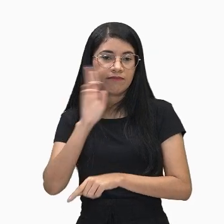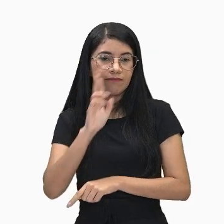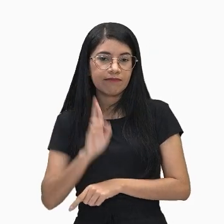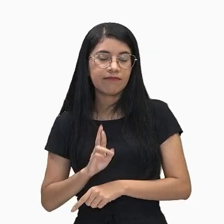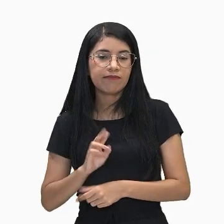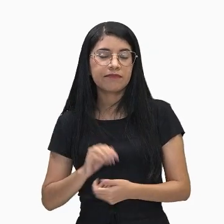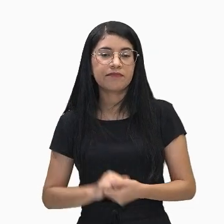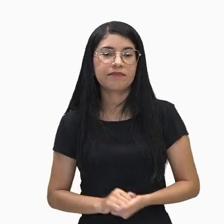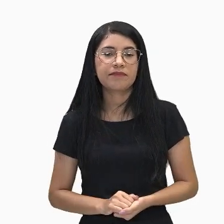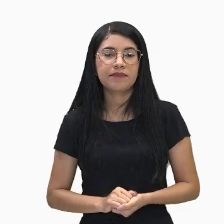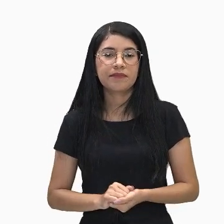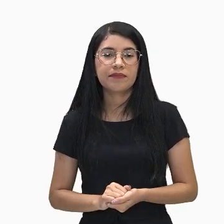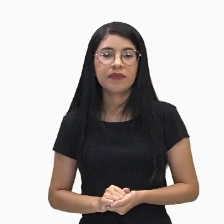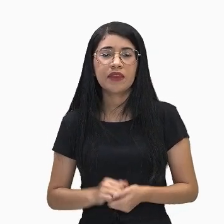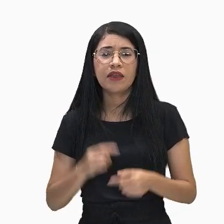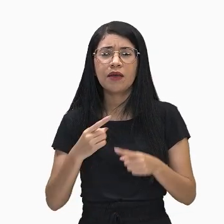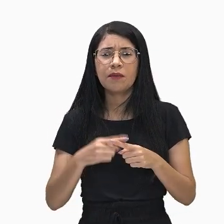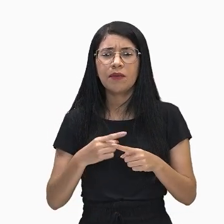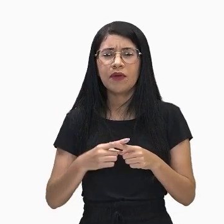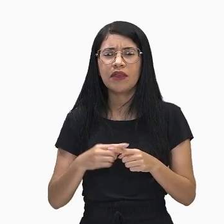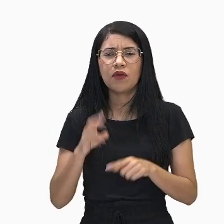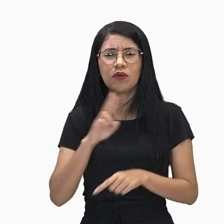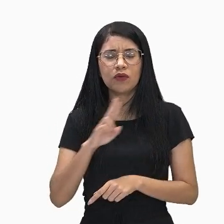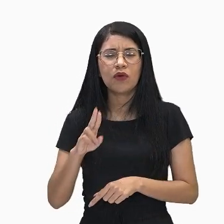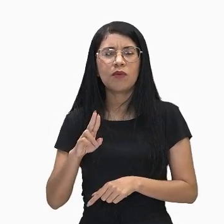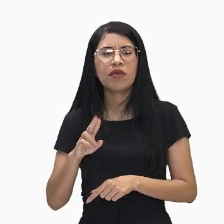indiretamente. Por que guerras quentes,